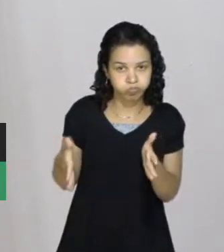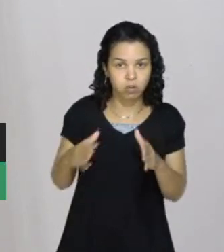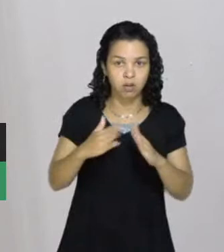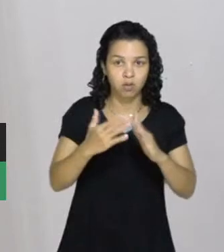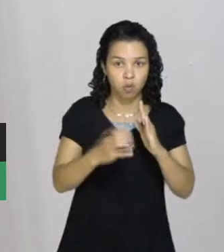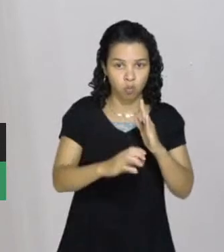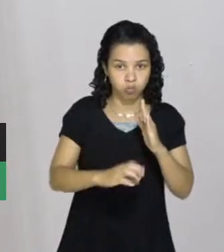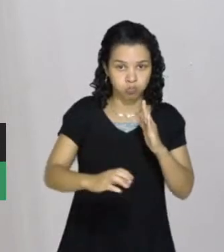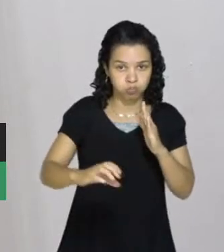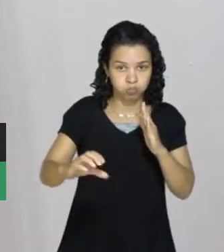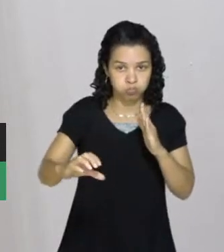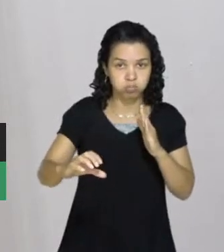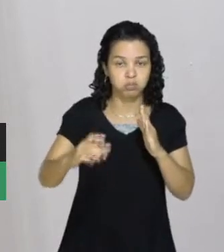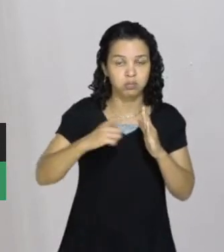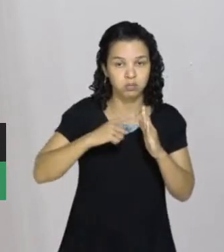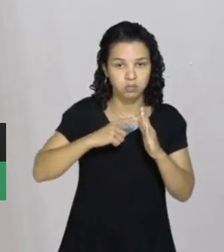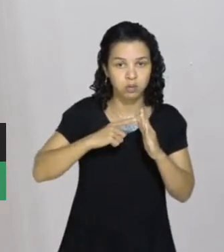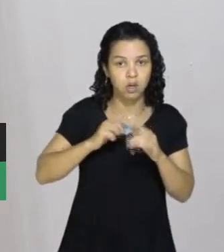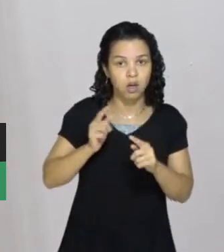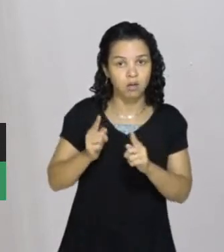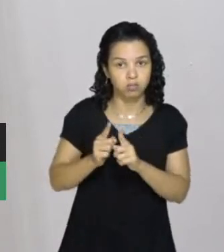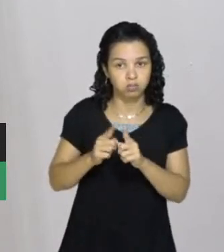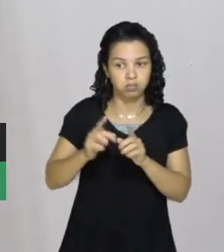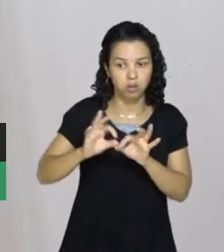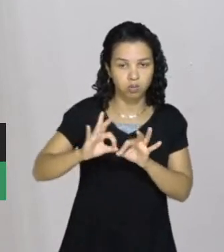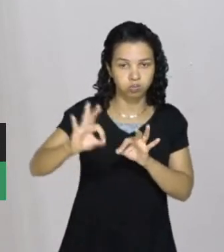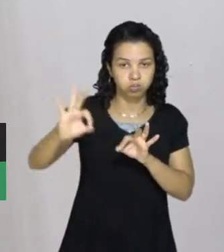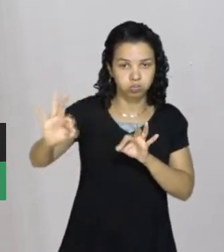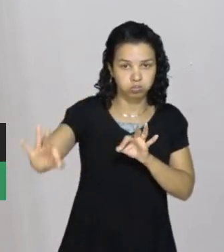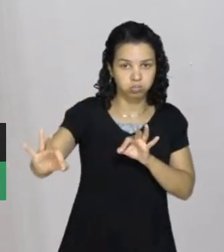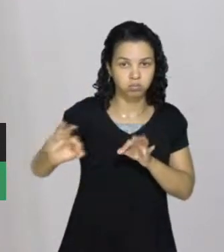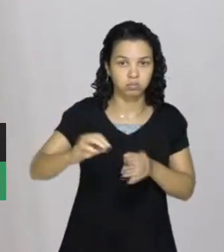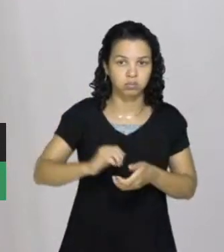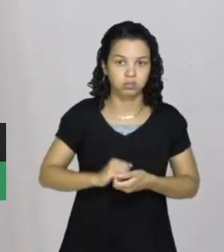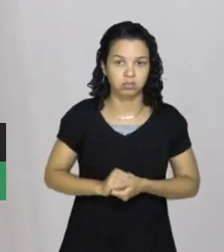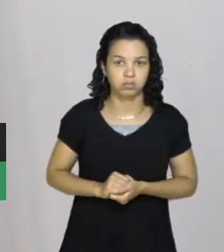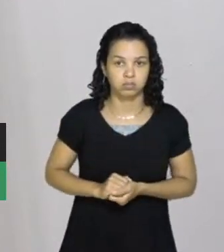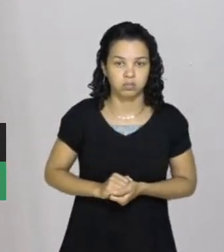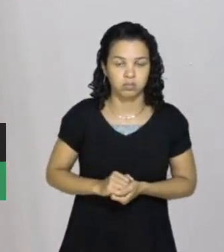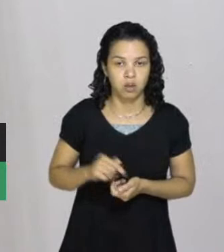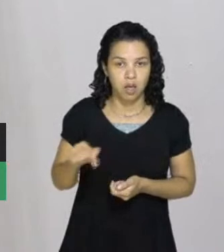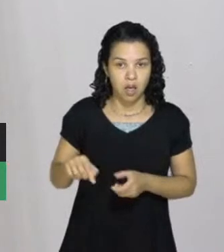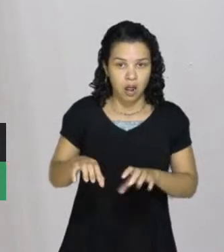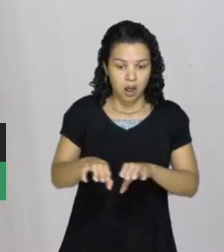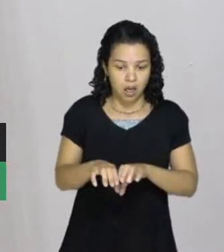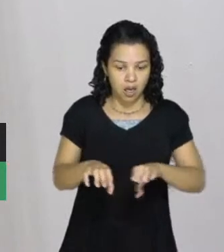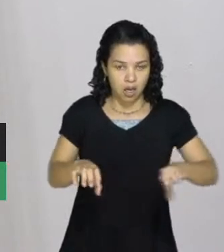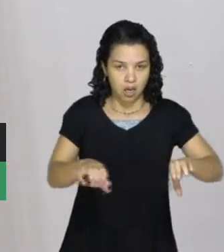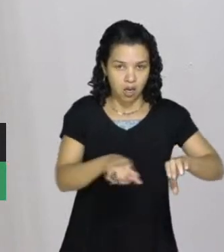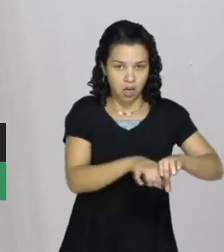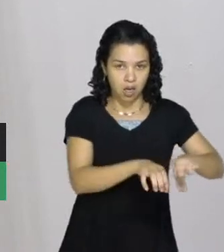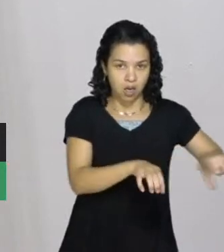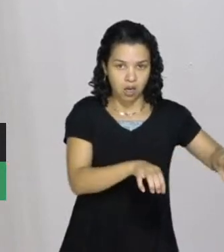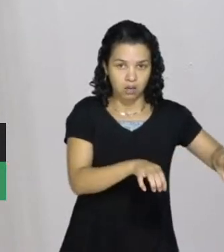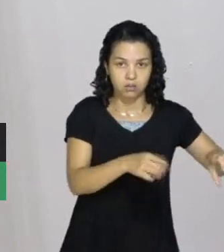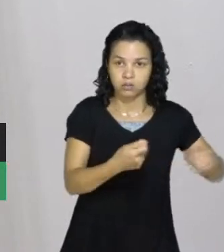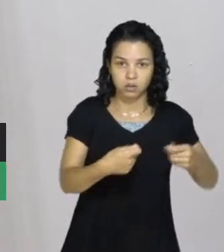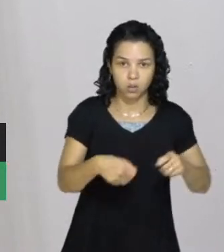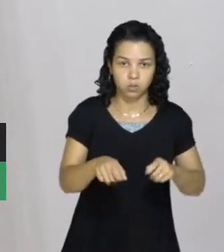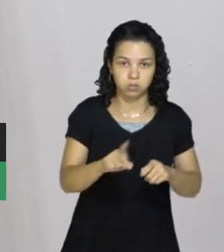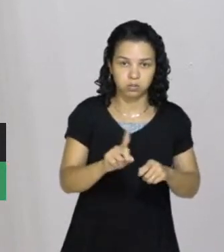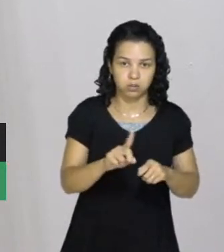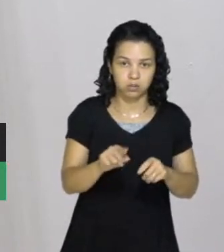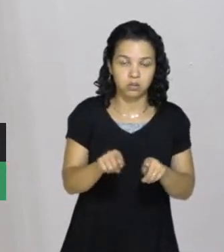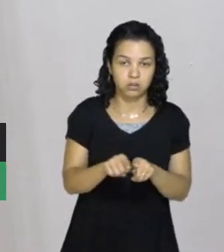aglomerado mais distante não precisam de rede. Sistema de fósseo e filtro individual